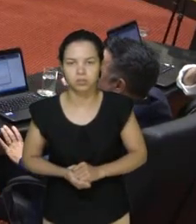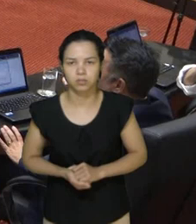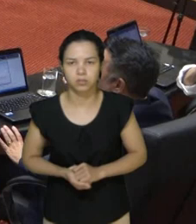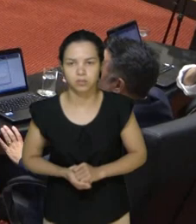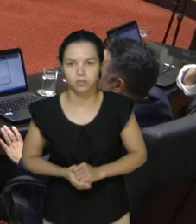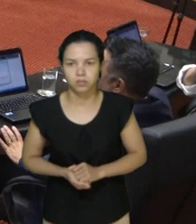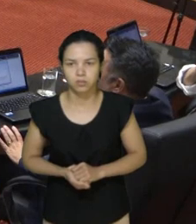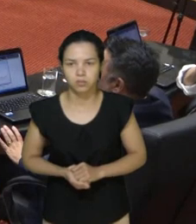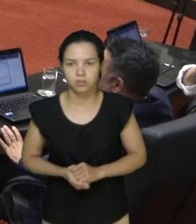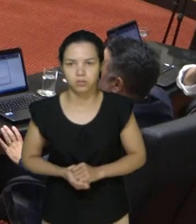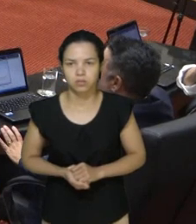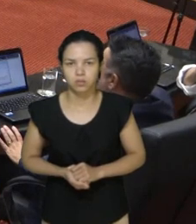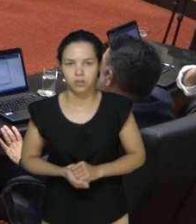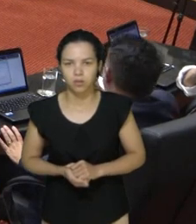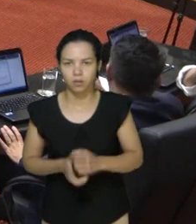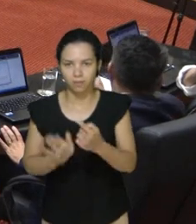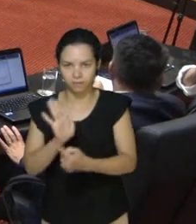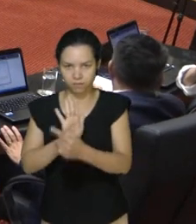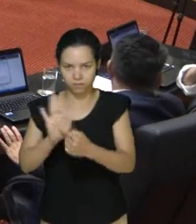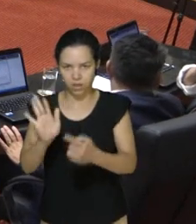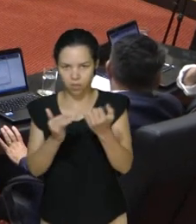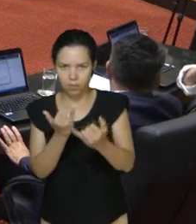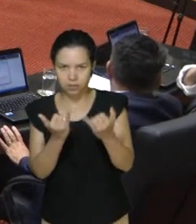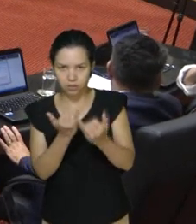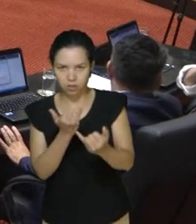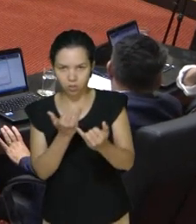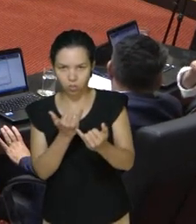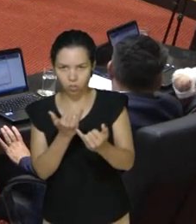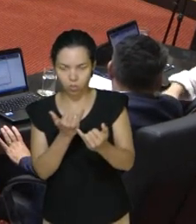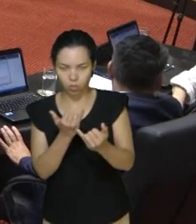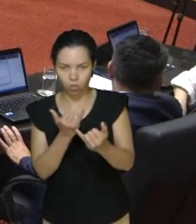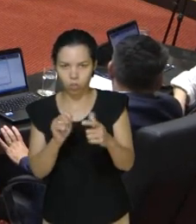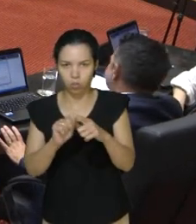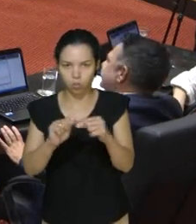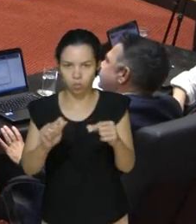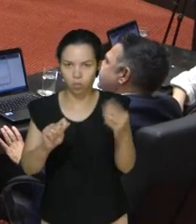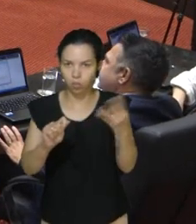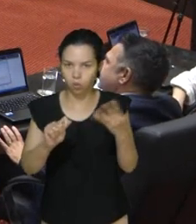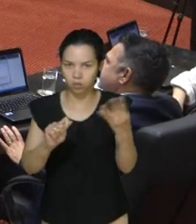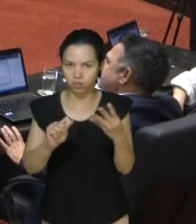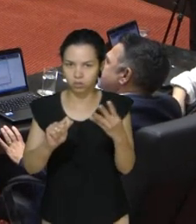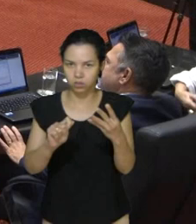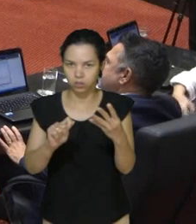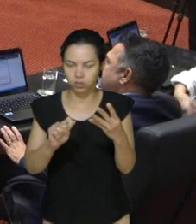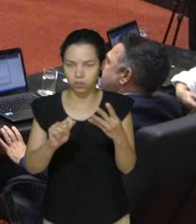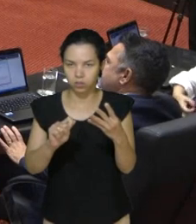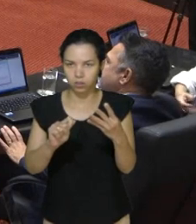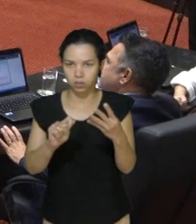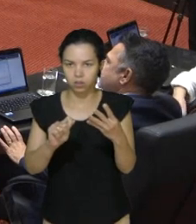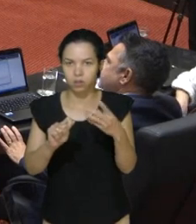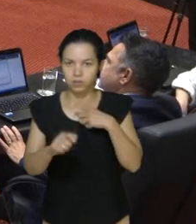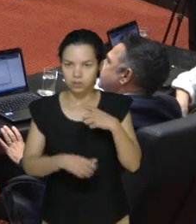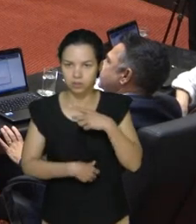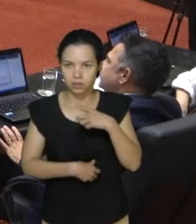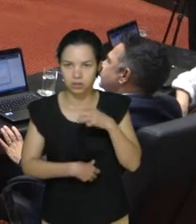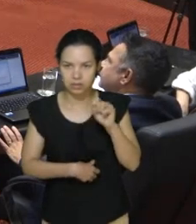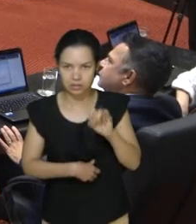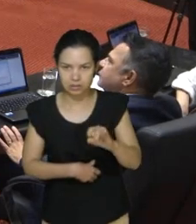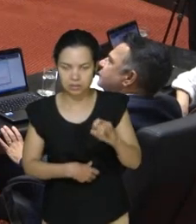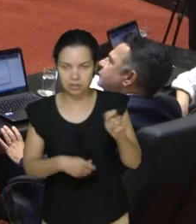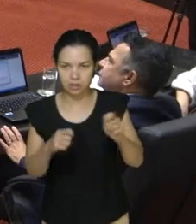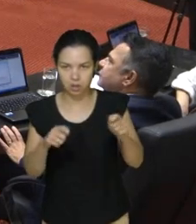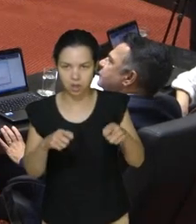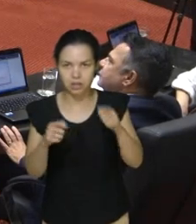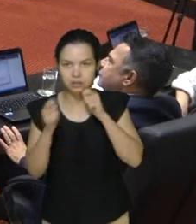É veto parcial. O artigo 4º e o artigo 7º. O artigo 4º. Não tenho ele em mãos aqui, se possível,